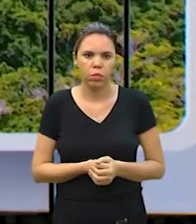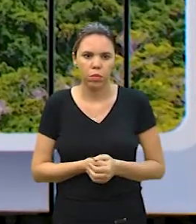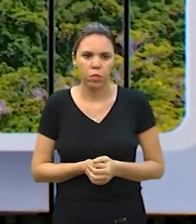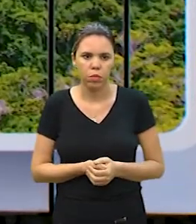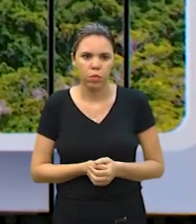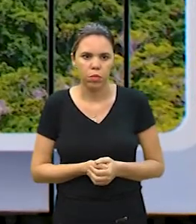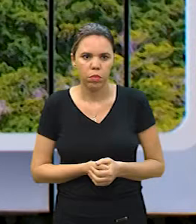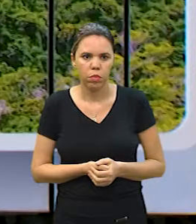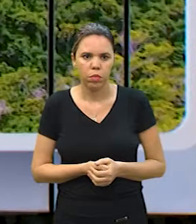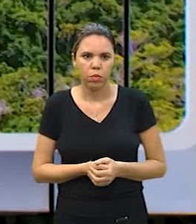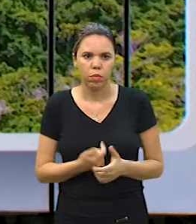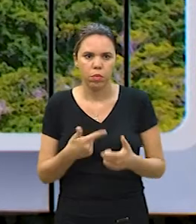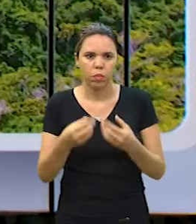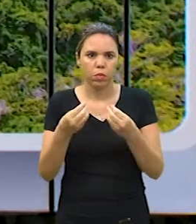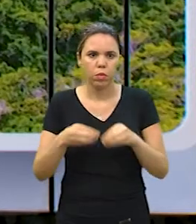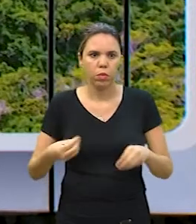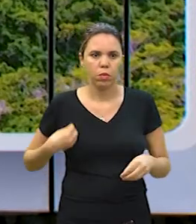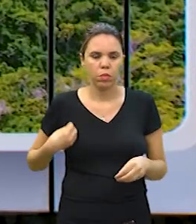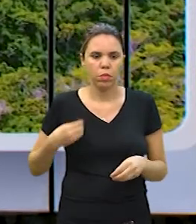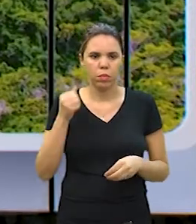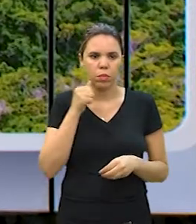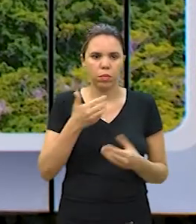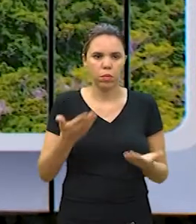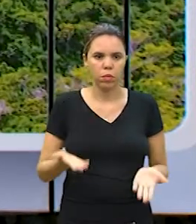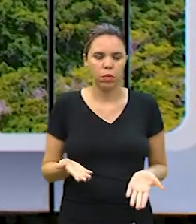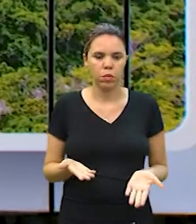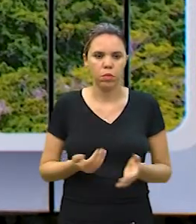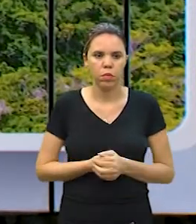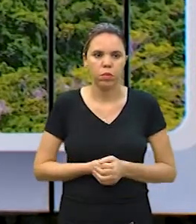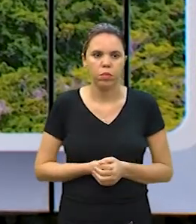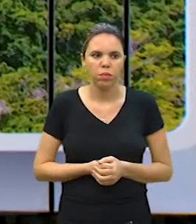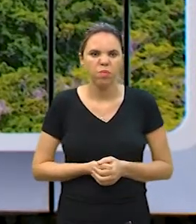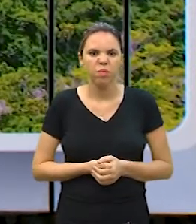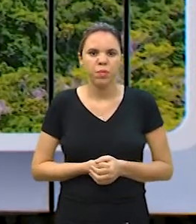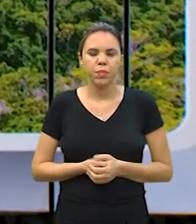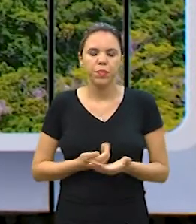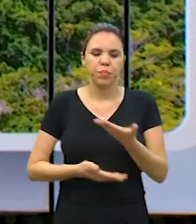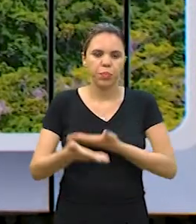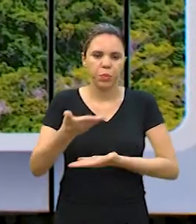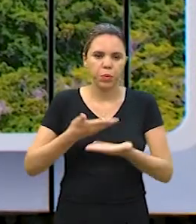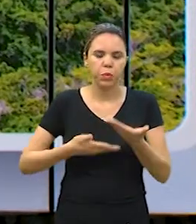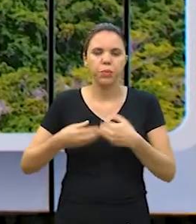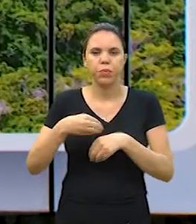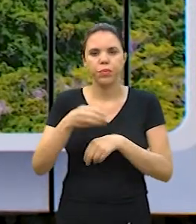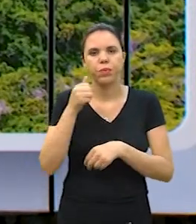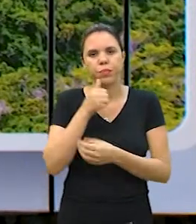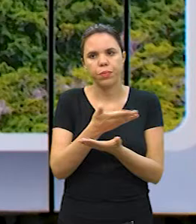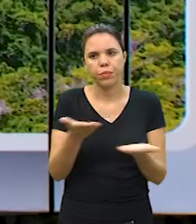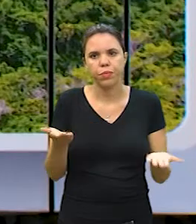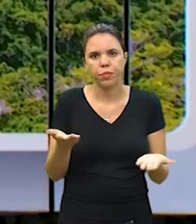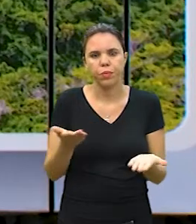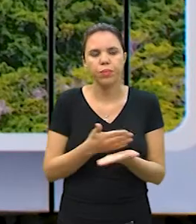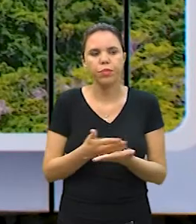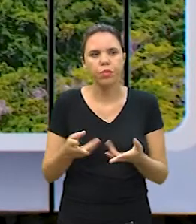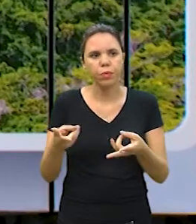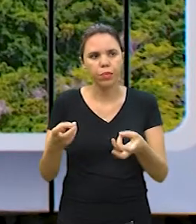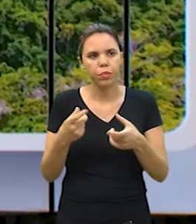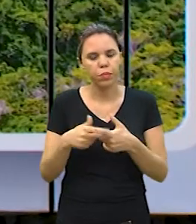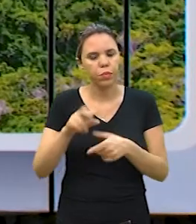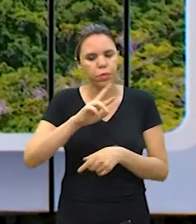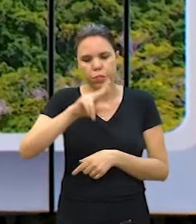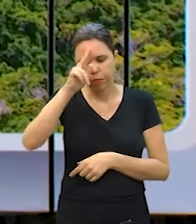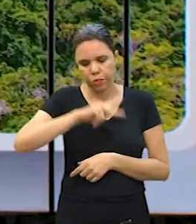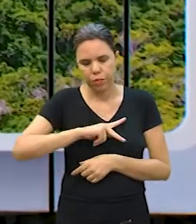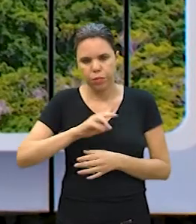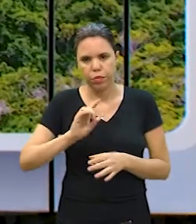né? E o impacto disso na vida da mulher. Ela, ao compartilhar com outras mulheres, ela começa a ver que o